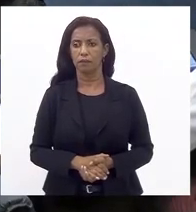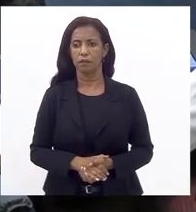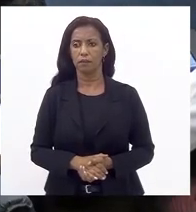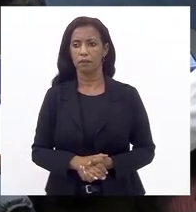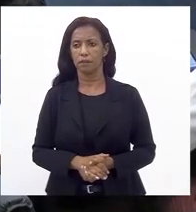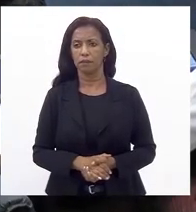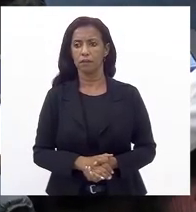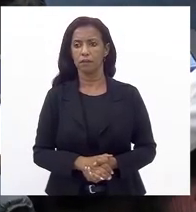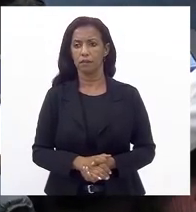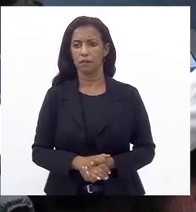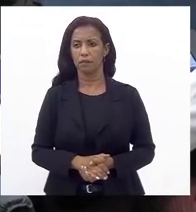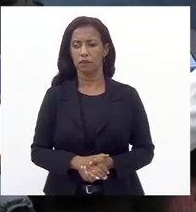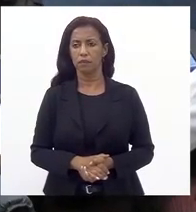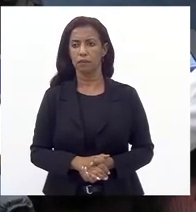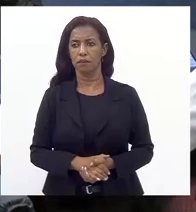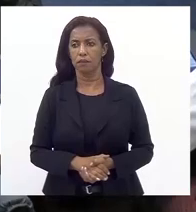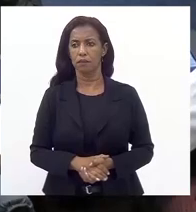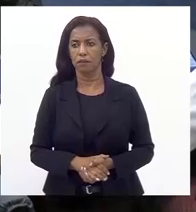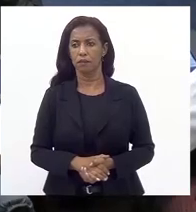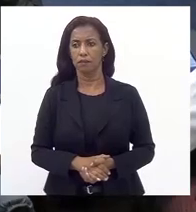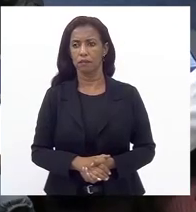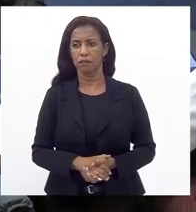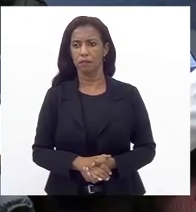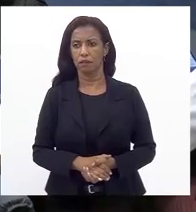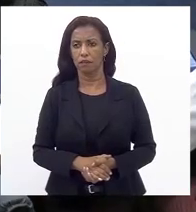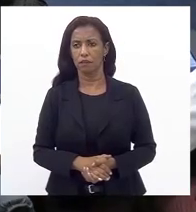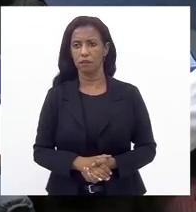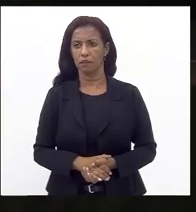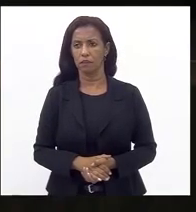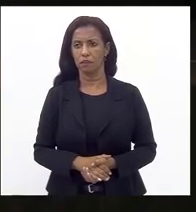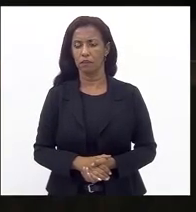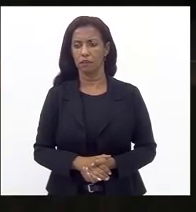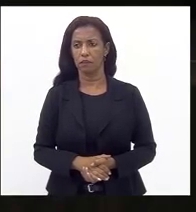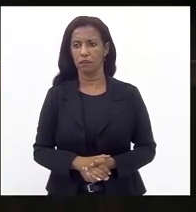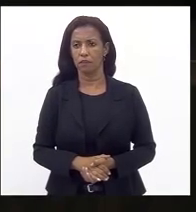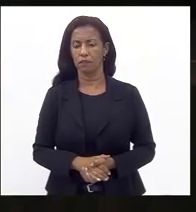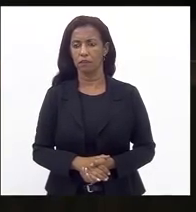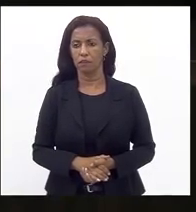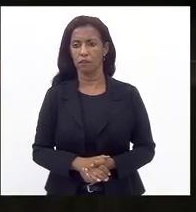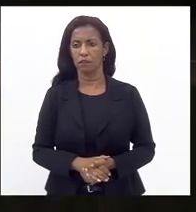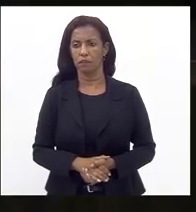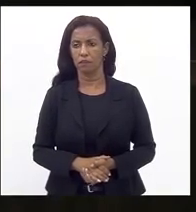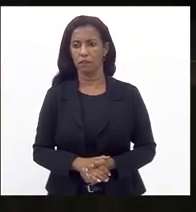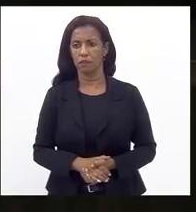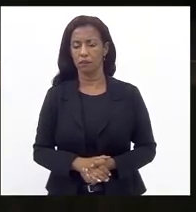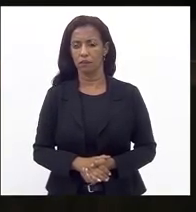E aí é o do Márcio